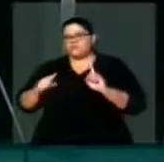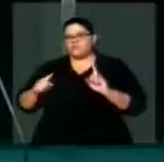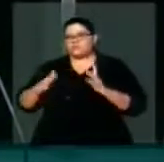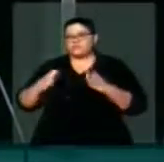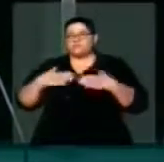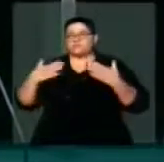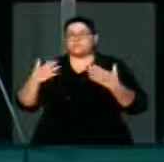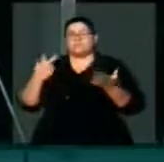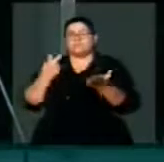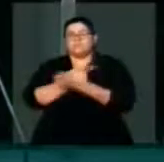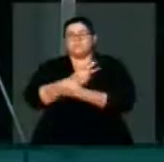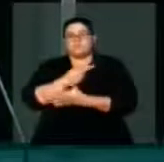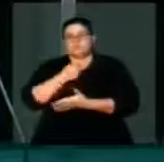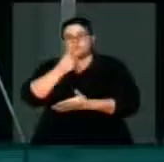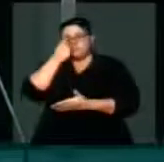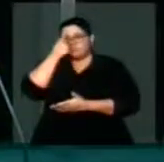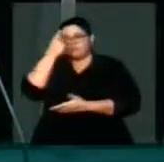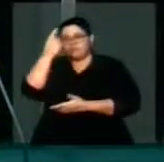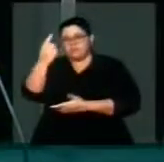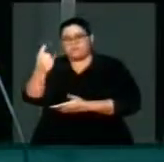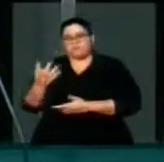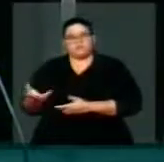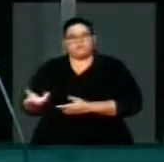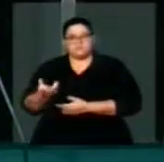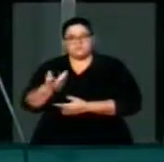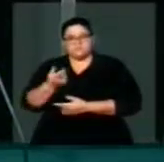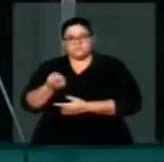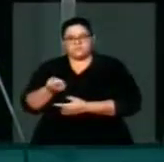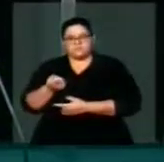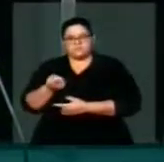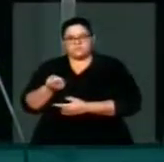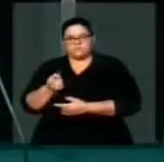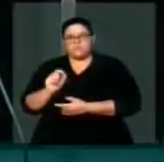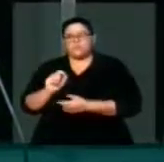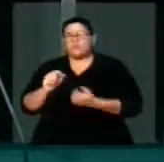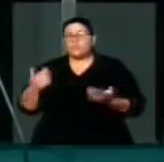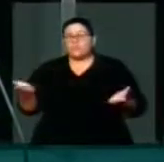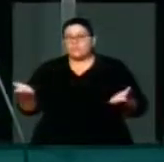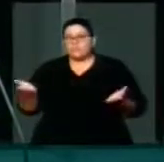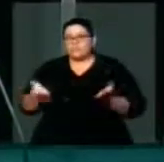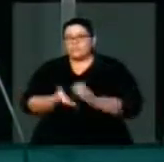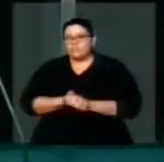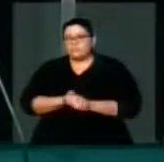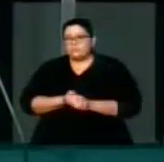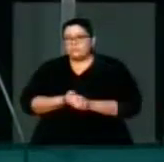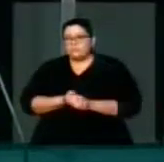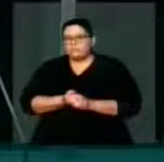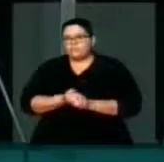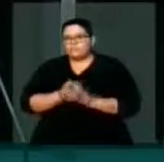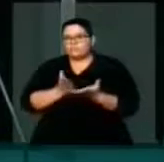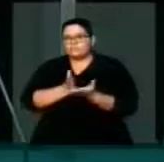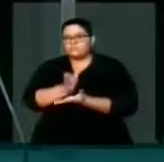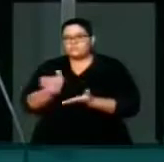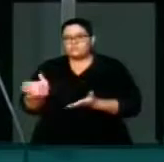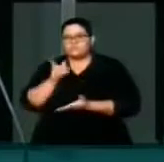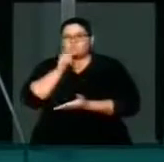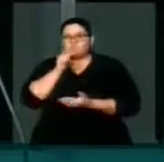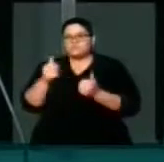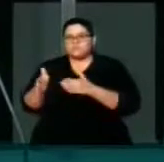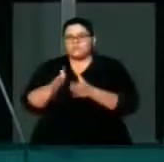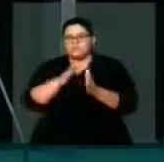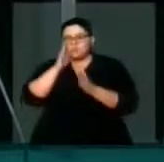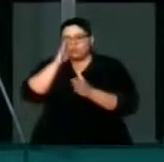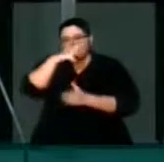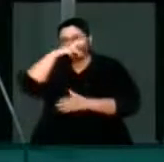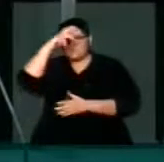aquela ideia brilhante, que não tem que ser descartada a princípio, mas de transposição de águas do rio